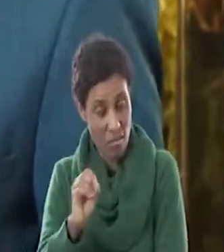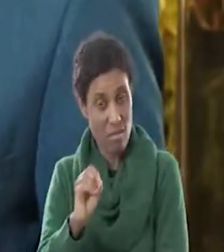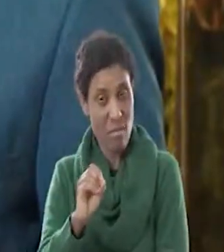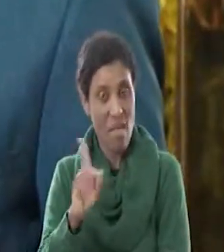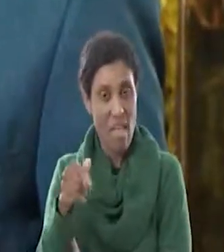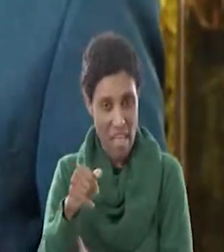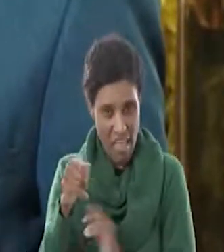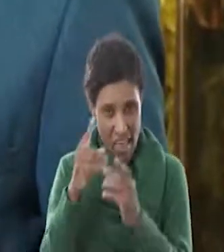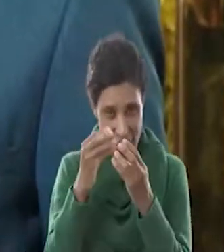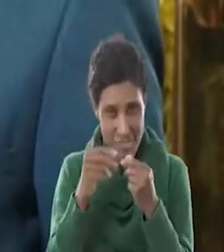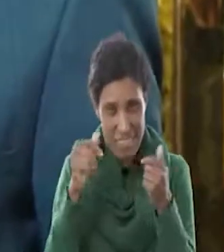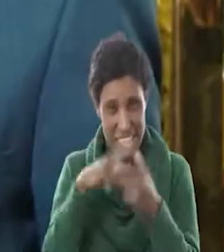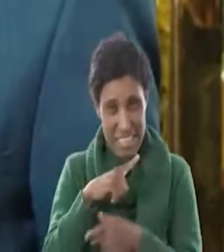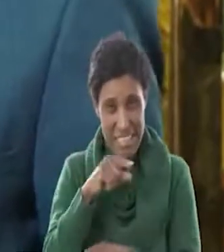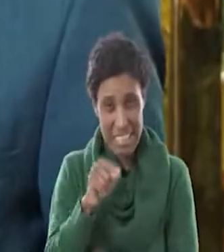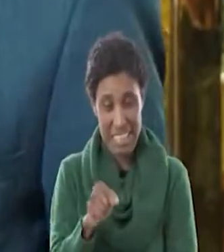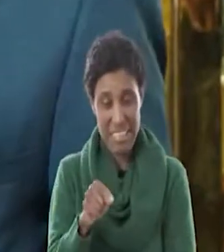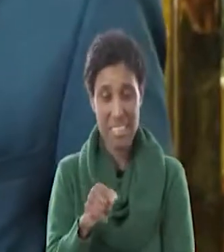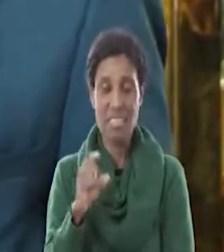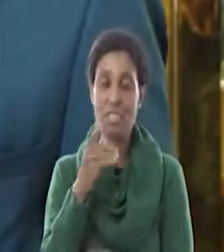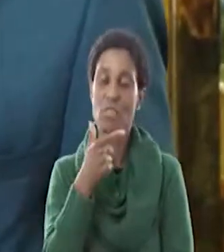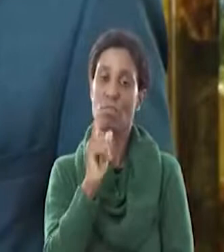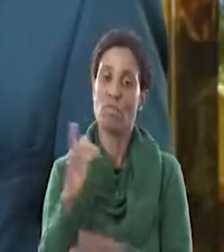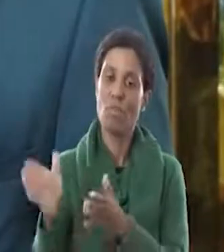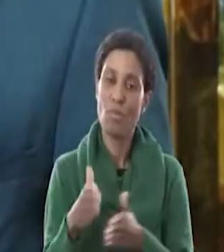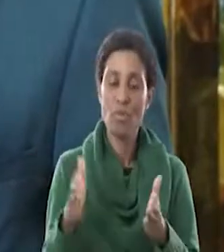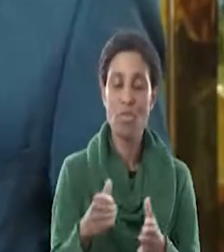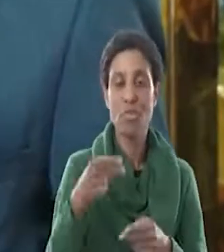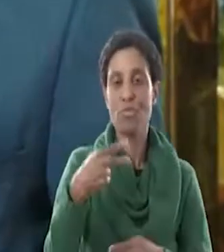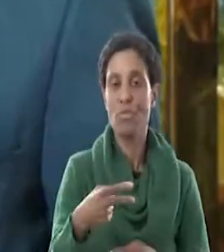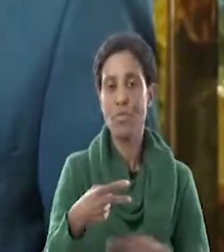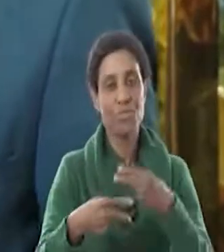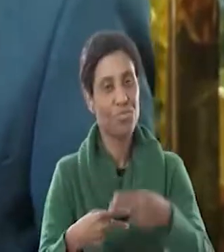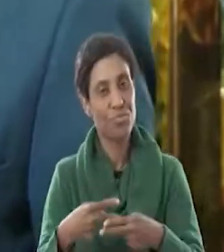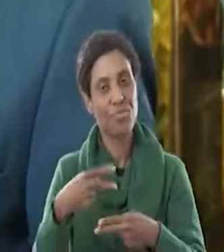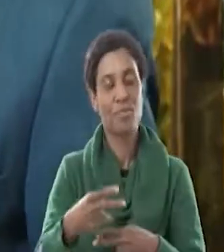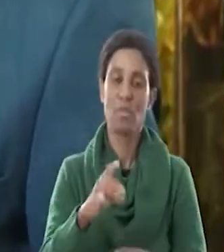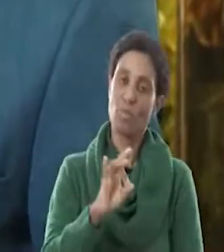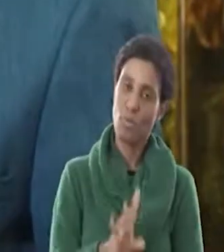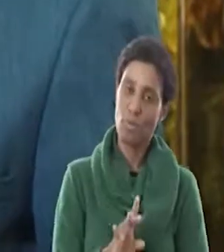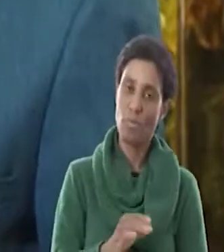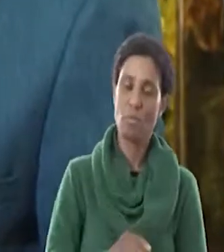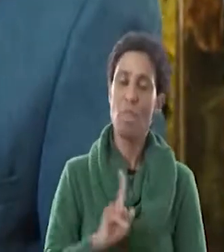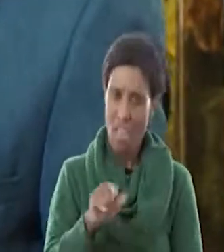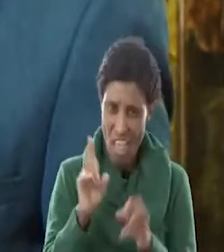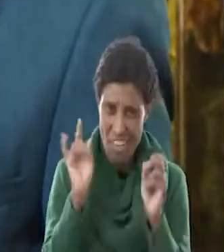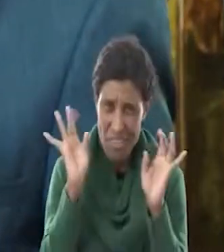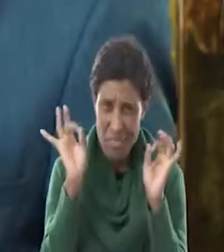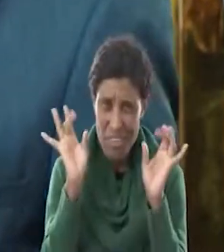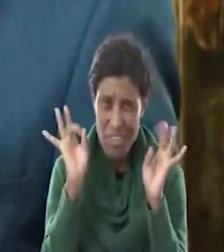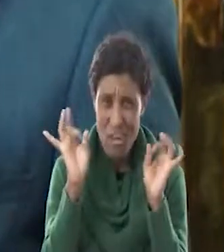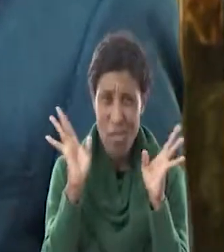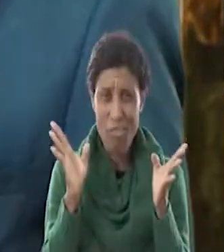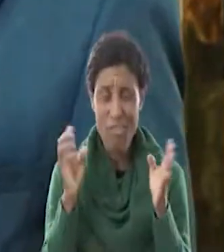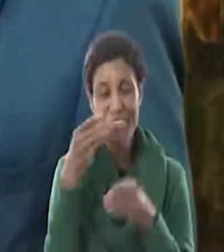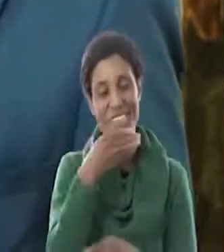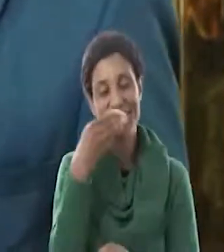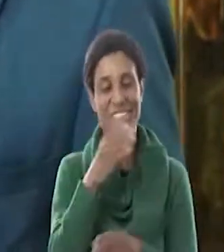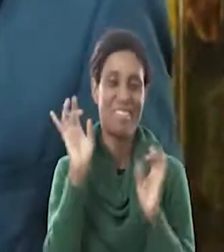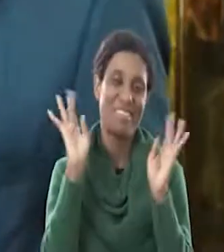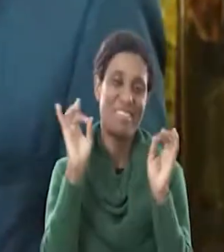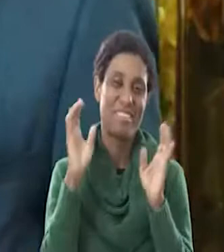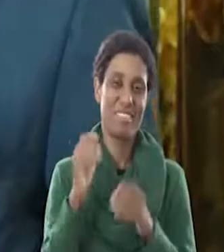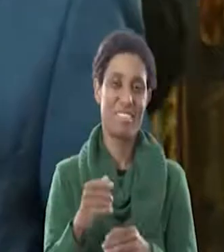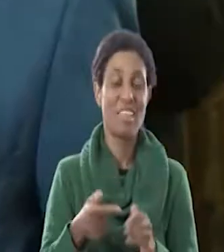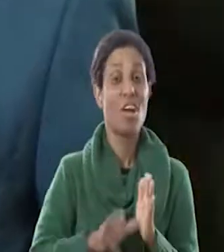de bracatinga. Melato é essa secreção que ele secreção. Produz. E só produz só de dois em dois anos, nos anos pares. Mas é um mel muito especial. Esse é um mel